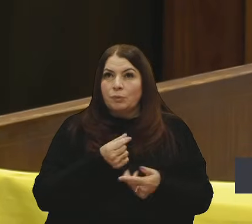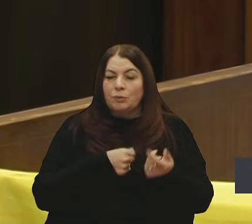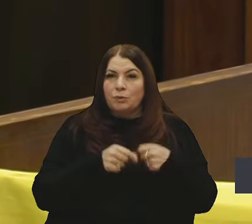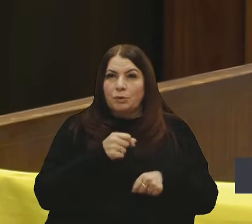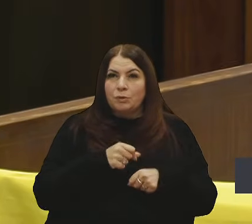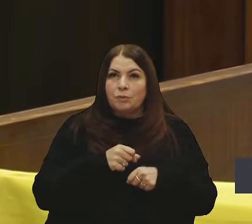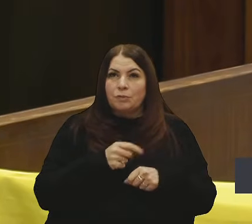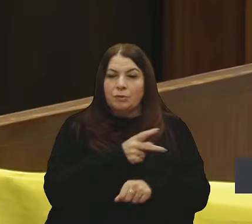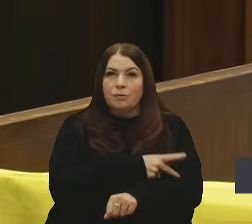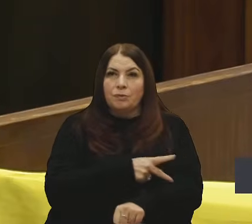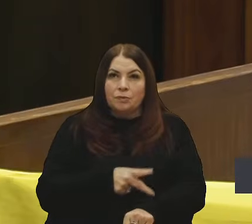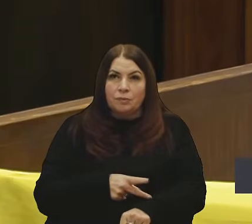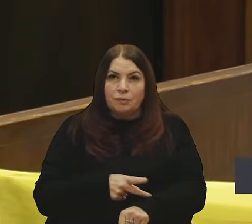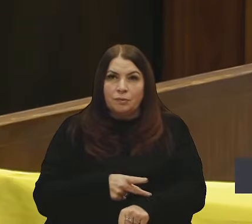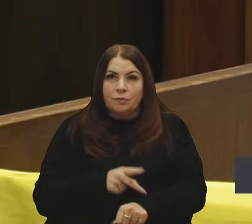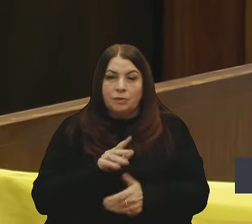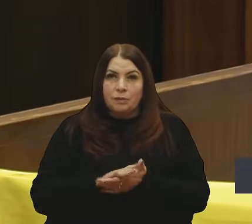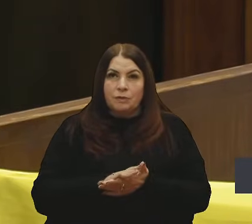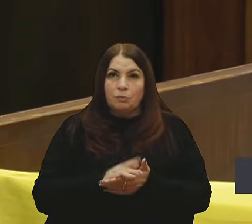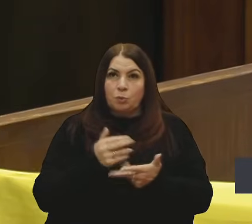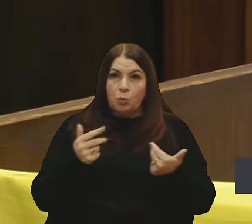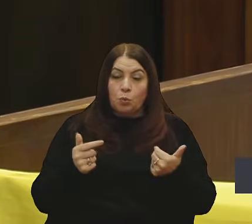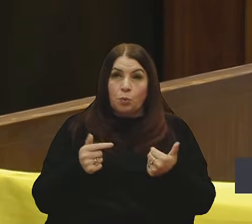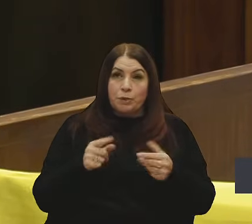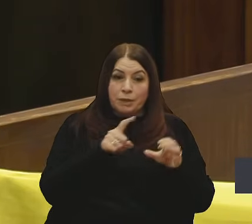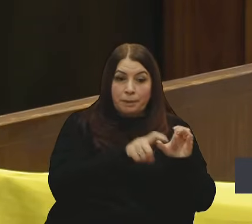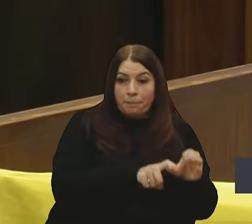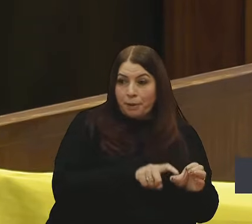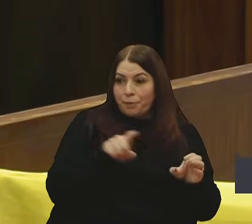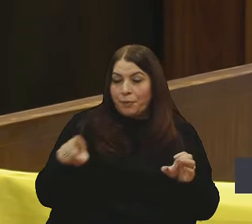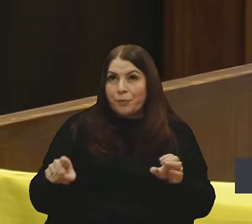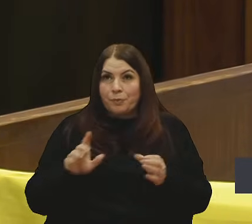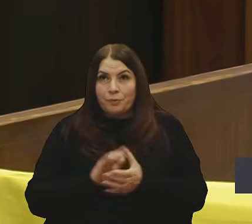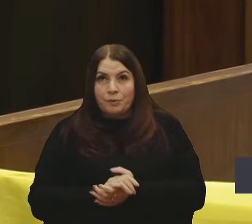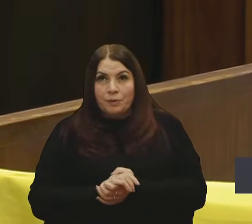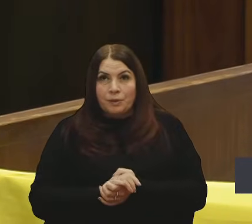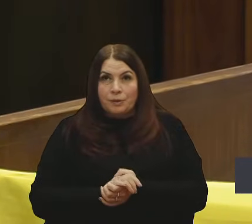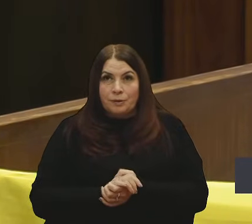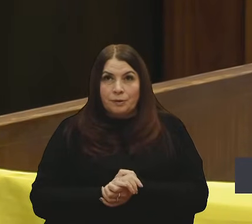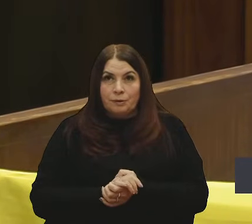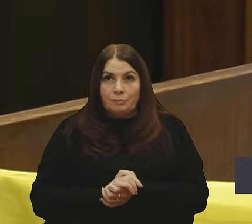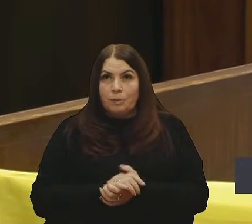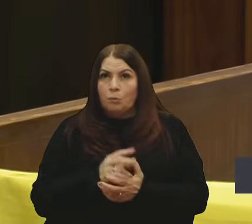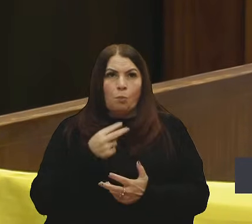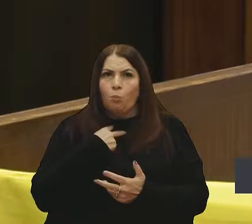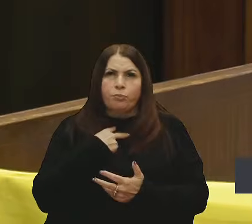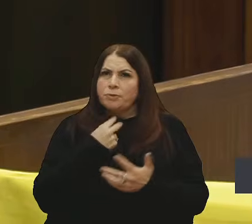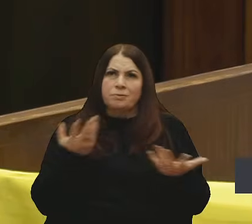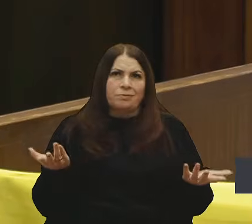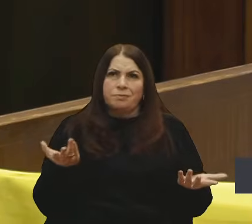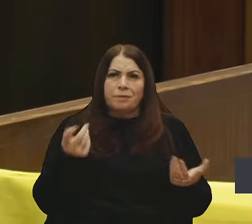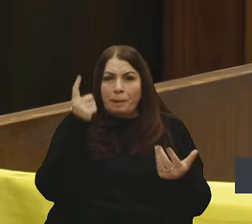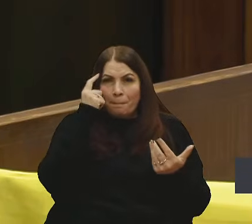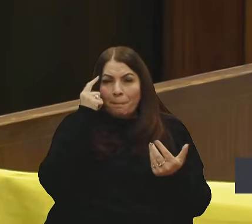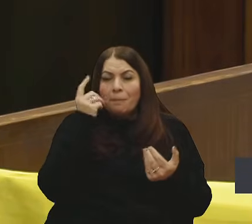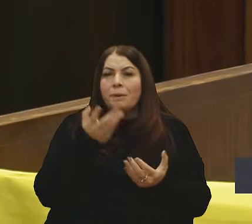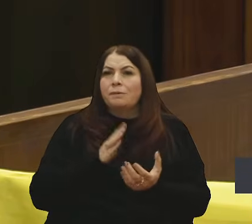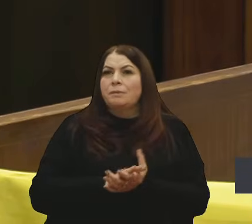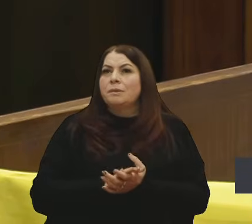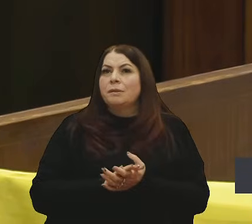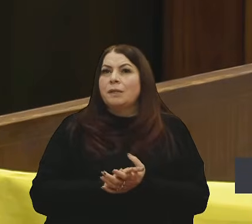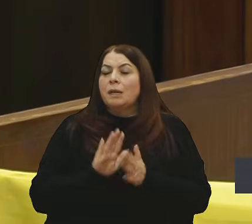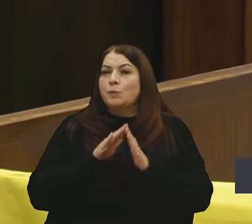do pedagógico. Uma coisa depende da outra. Não é possível nós pensar que